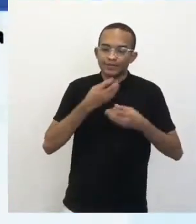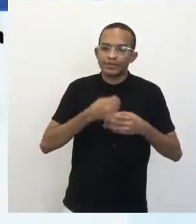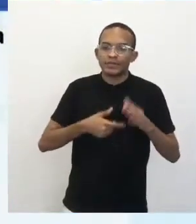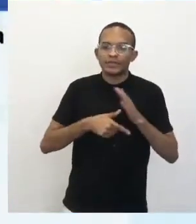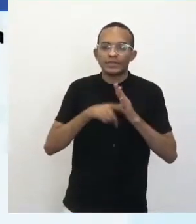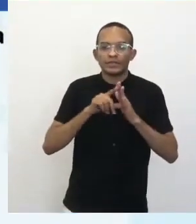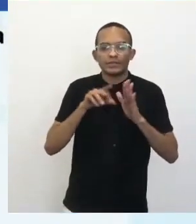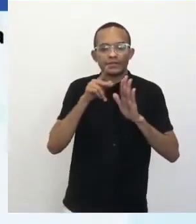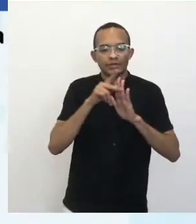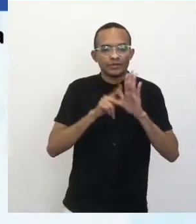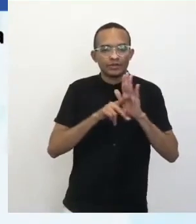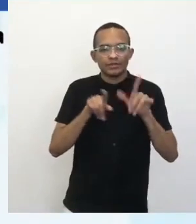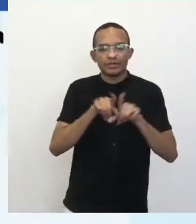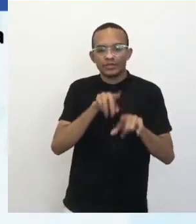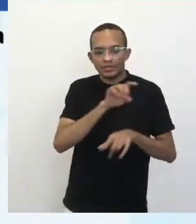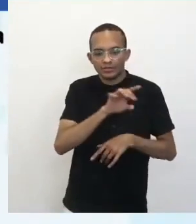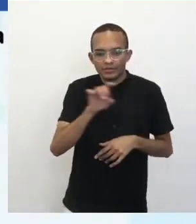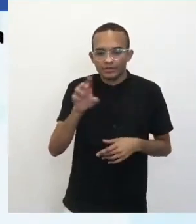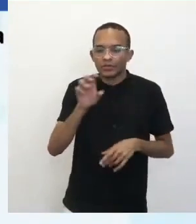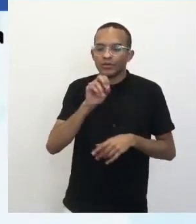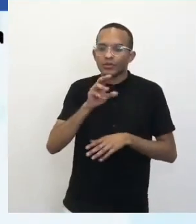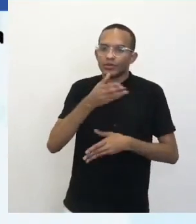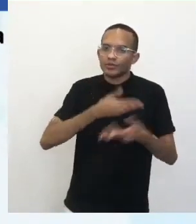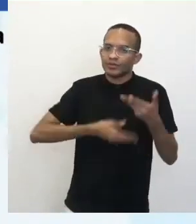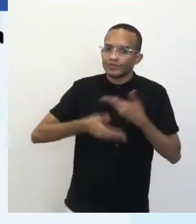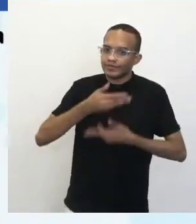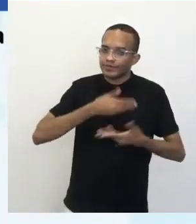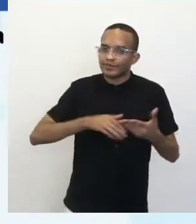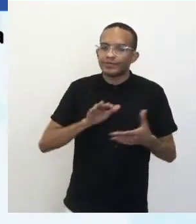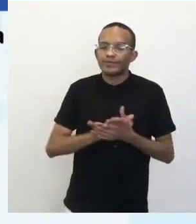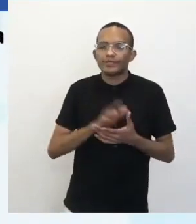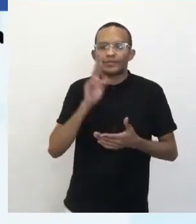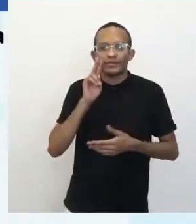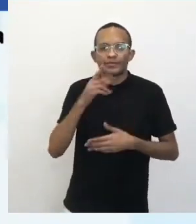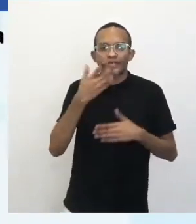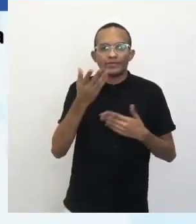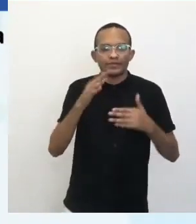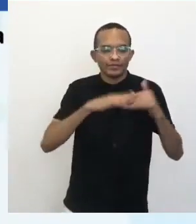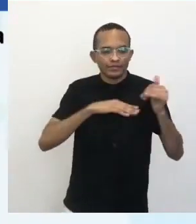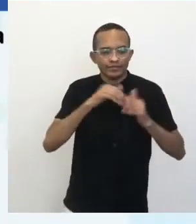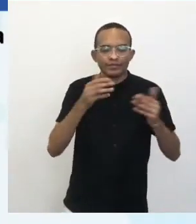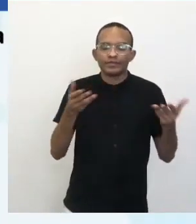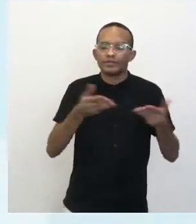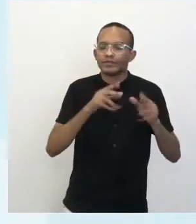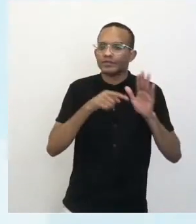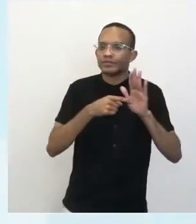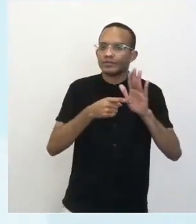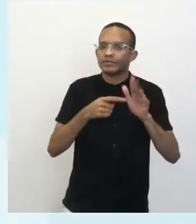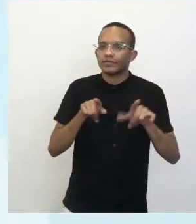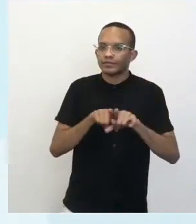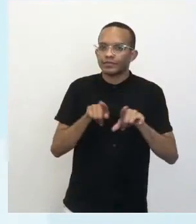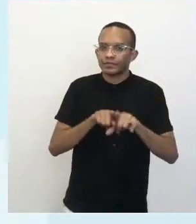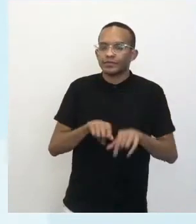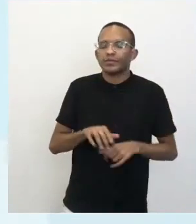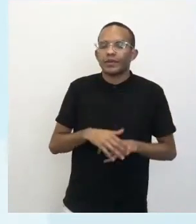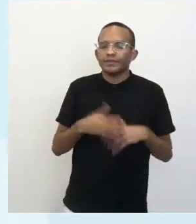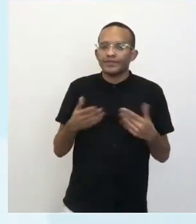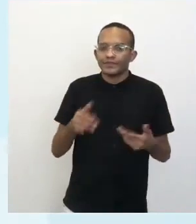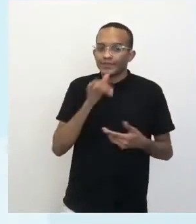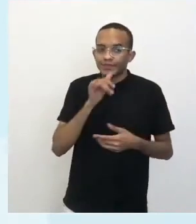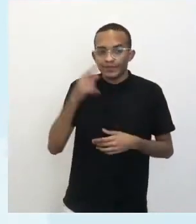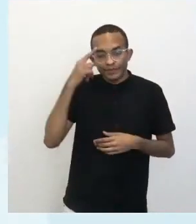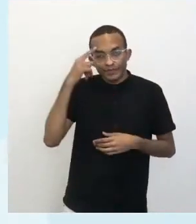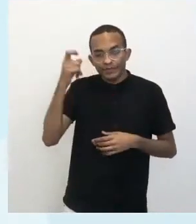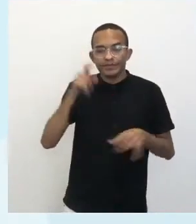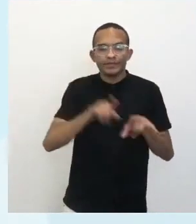em Pré-Projetos Individuais ou Colaborativos. Vamos ver que habilidade a gente vai trabalhar na aula de hoje? Olha só.